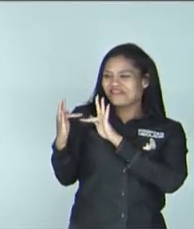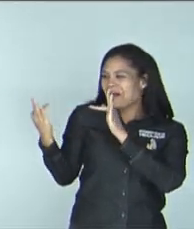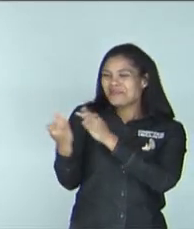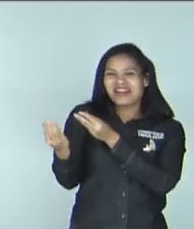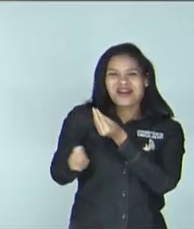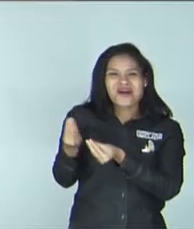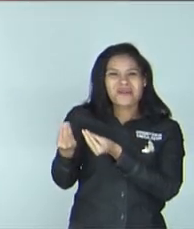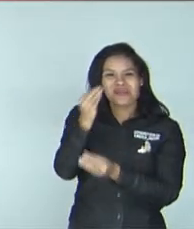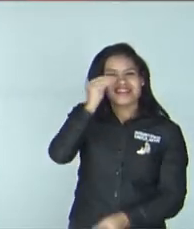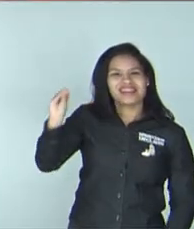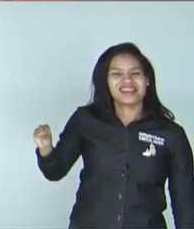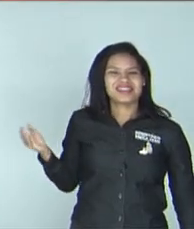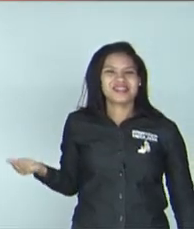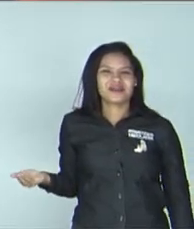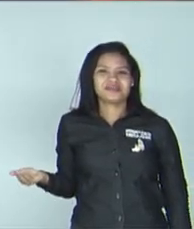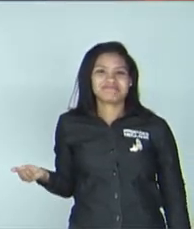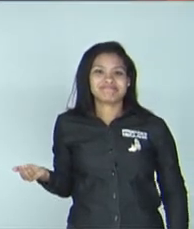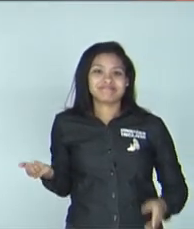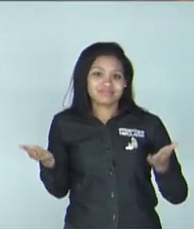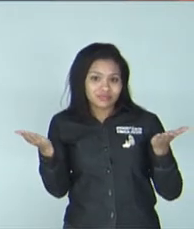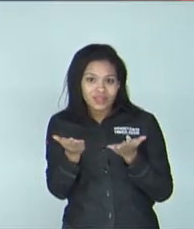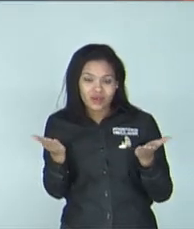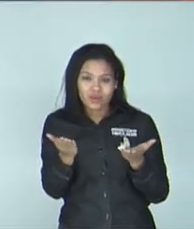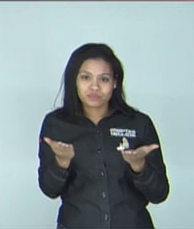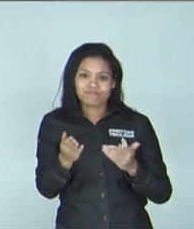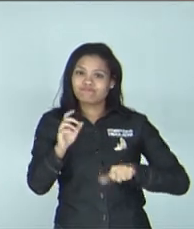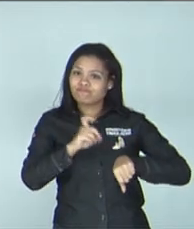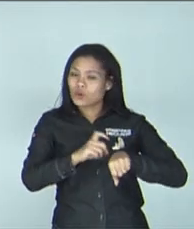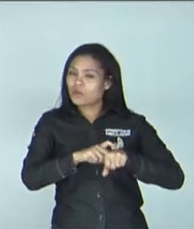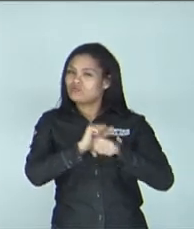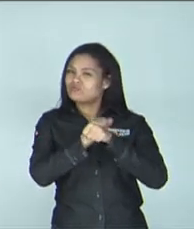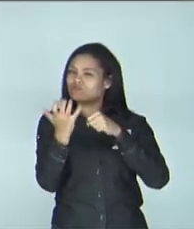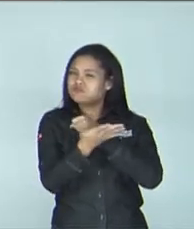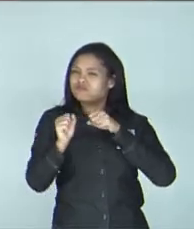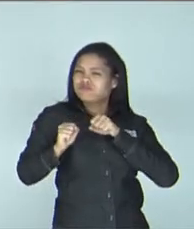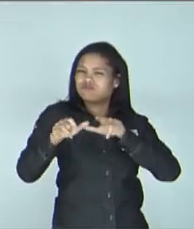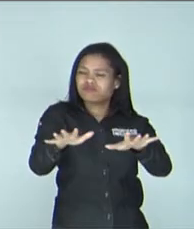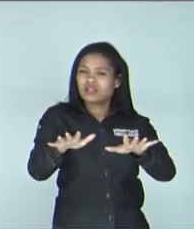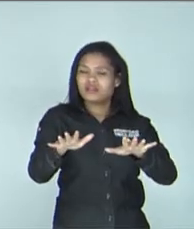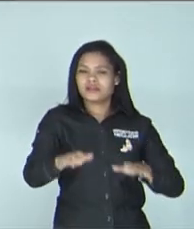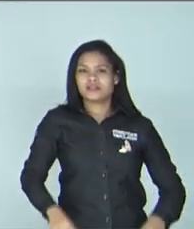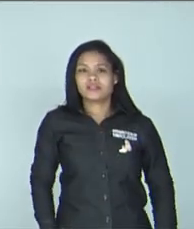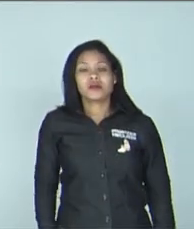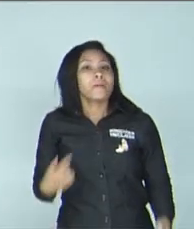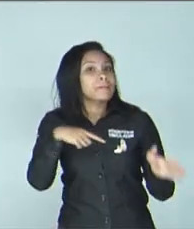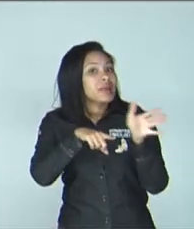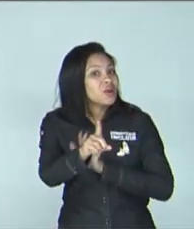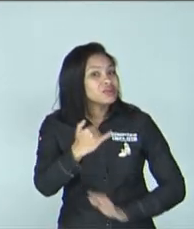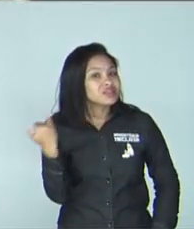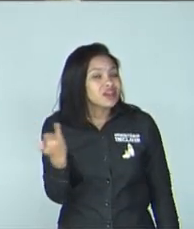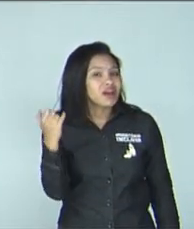nós estamos no meio da pandemia e a pergunta boa é e se depender de você